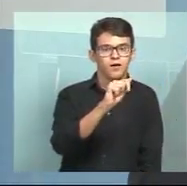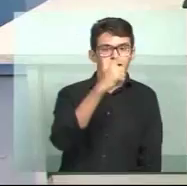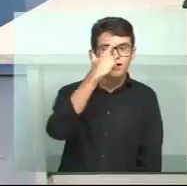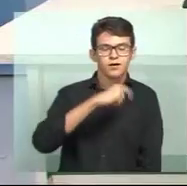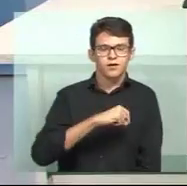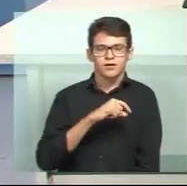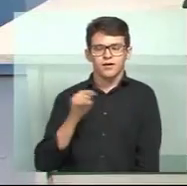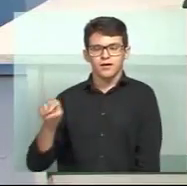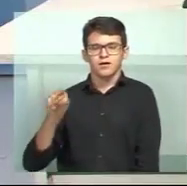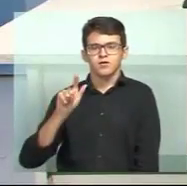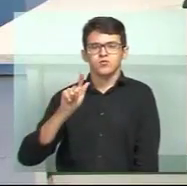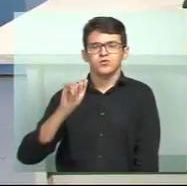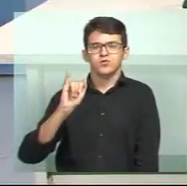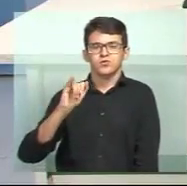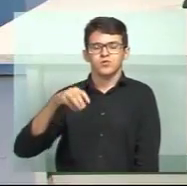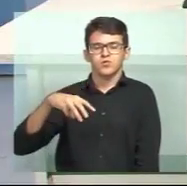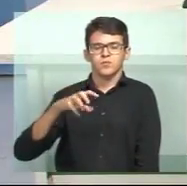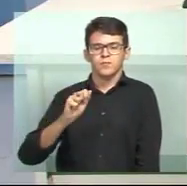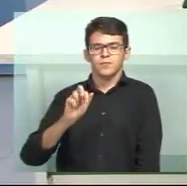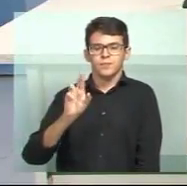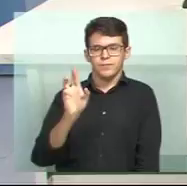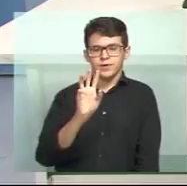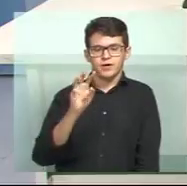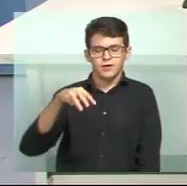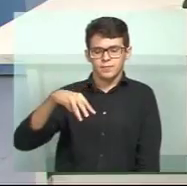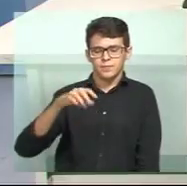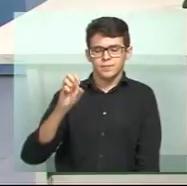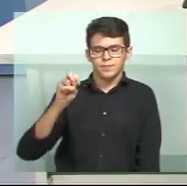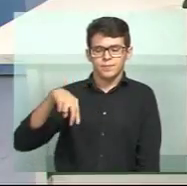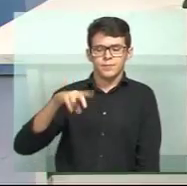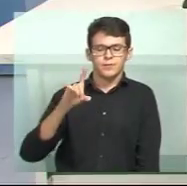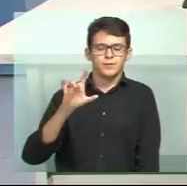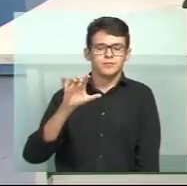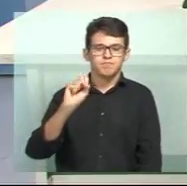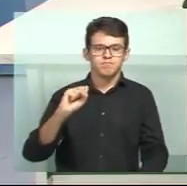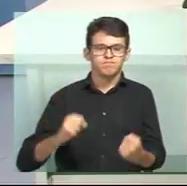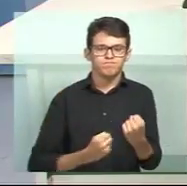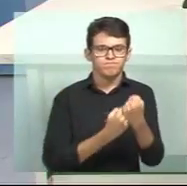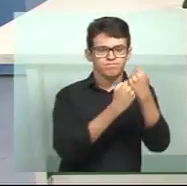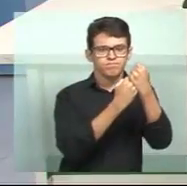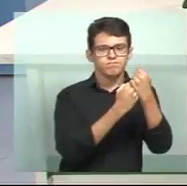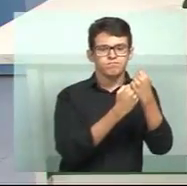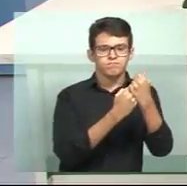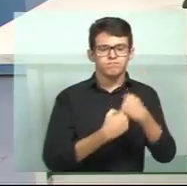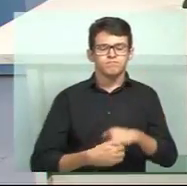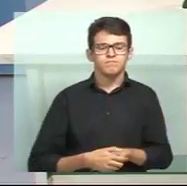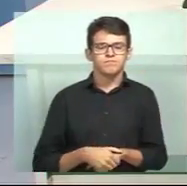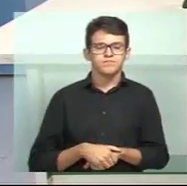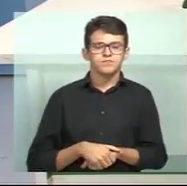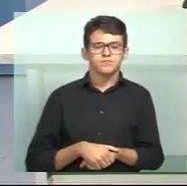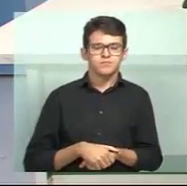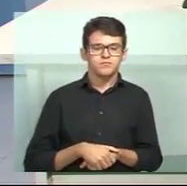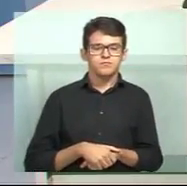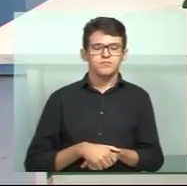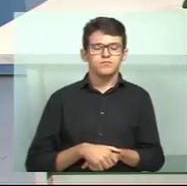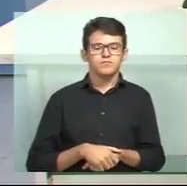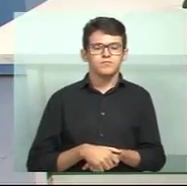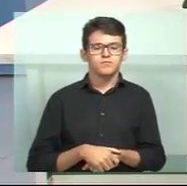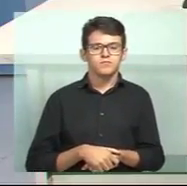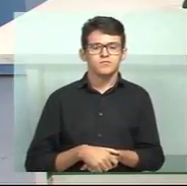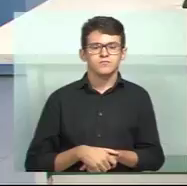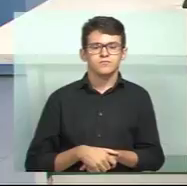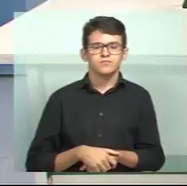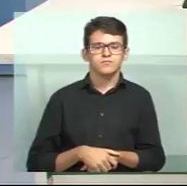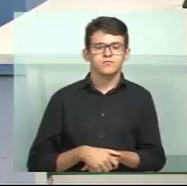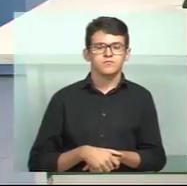baratas. Não, e amigo dos baratas. protetor dos PSDBistas, dos maiores inimigos do Lula. Esses são os inimigos do Lula, né? O Lula